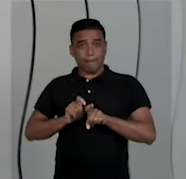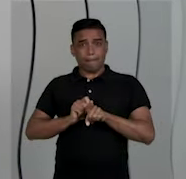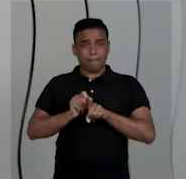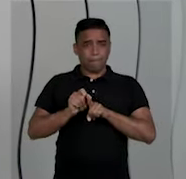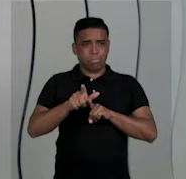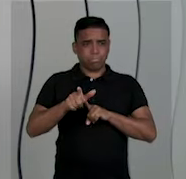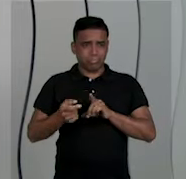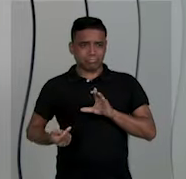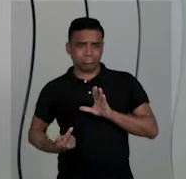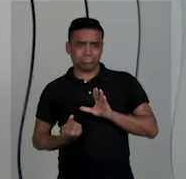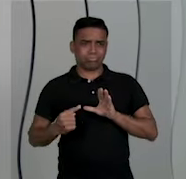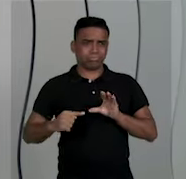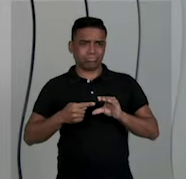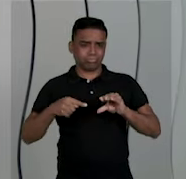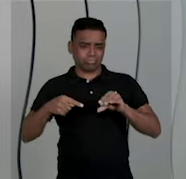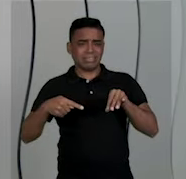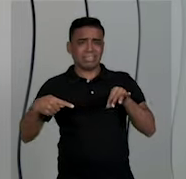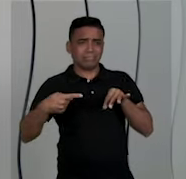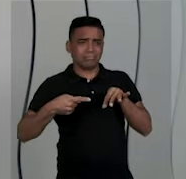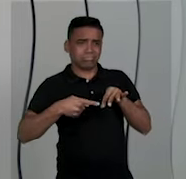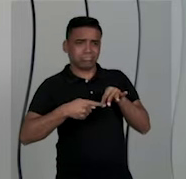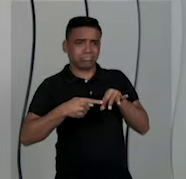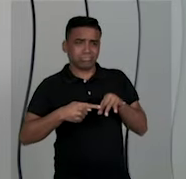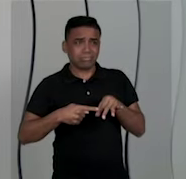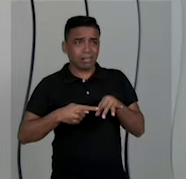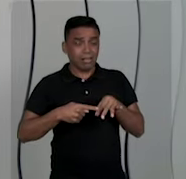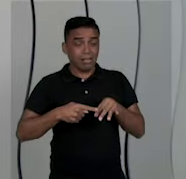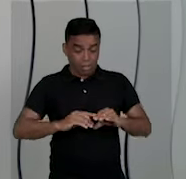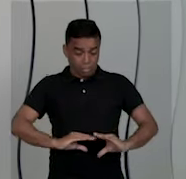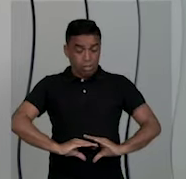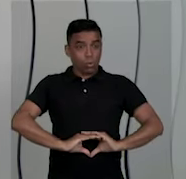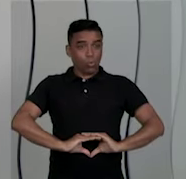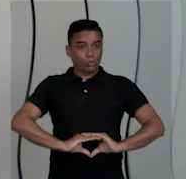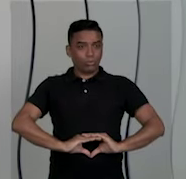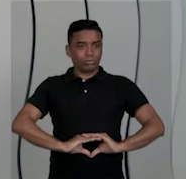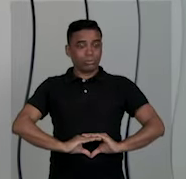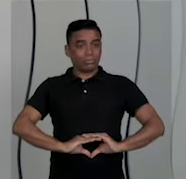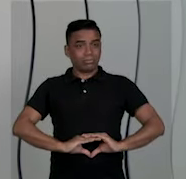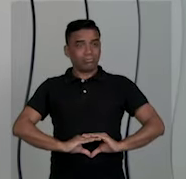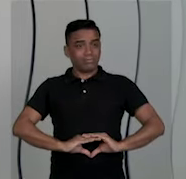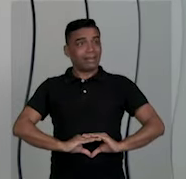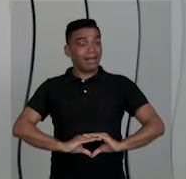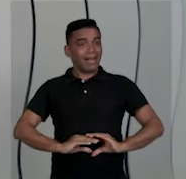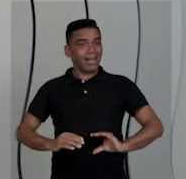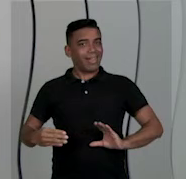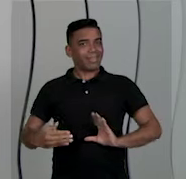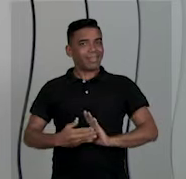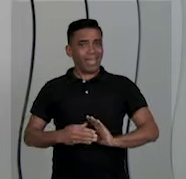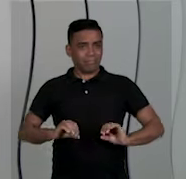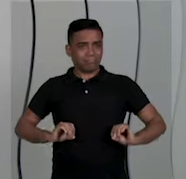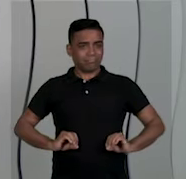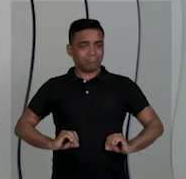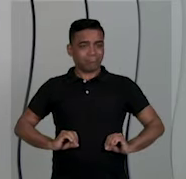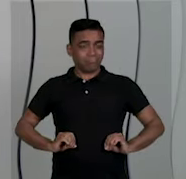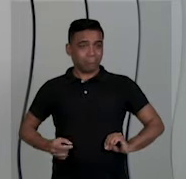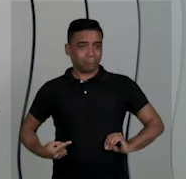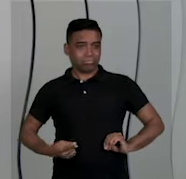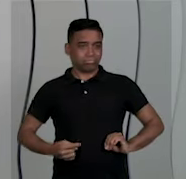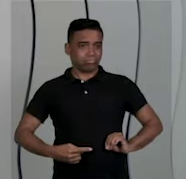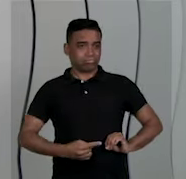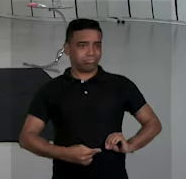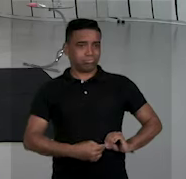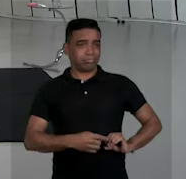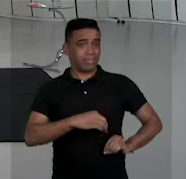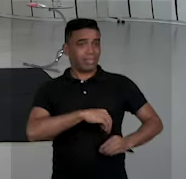à vagina, né? Vai chegar, vai adentrar, passar pelo útero. Normalmente essa fecundação ela ocorre aqui, na tuba uterina. Bem